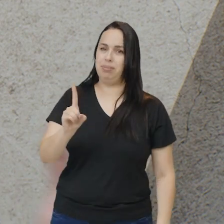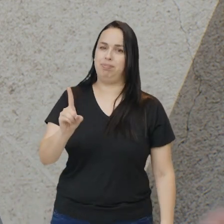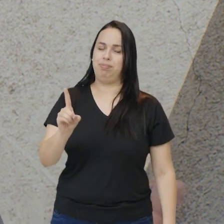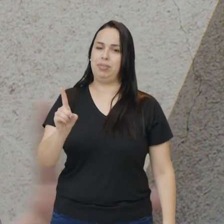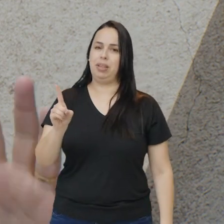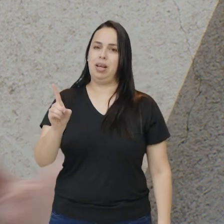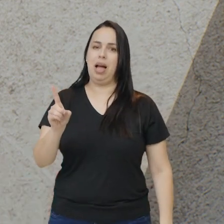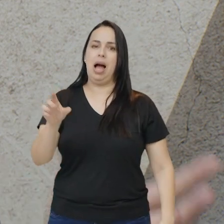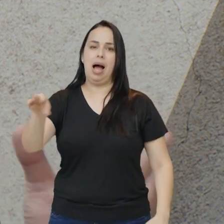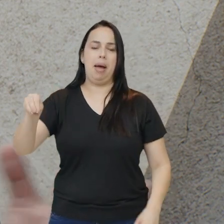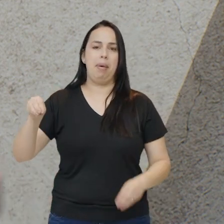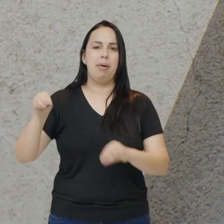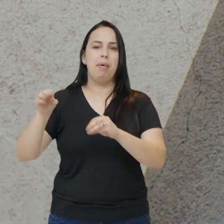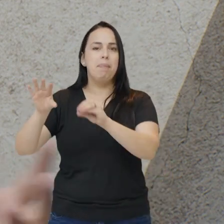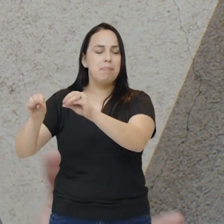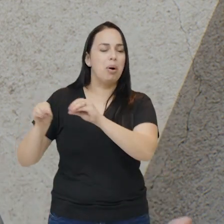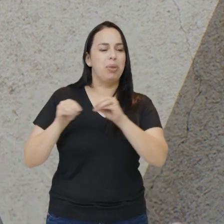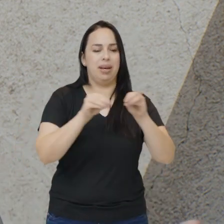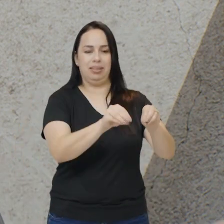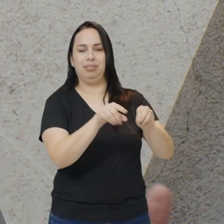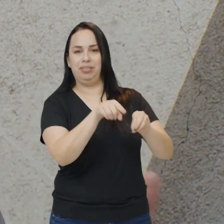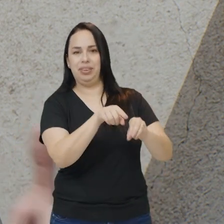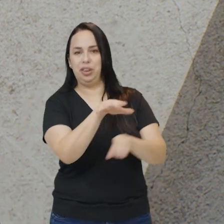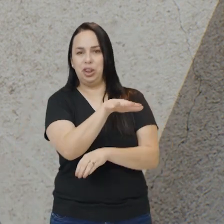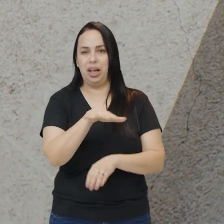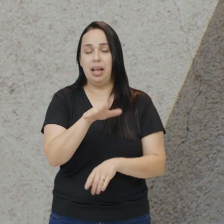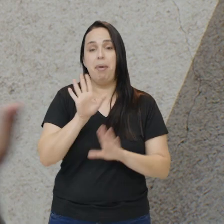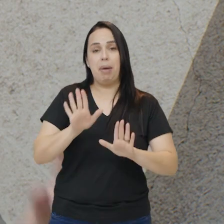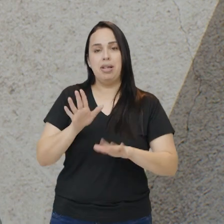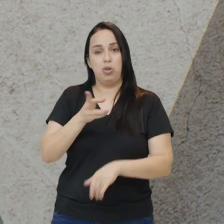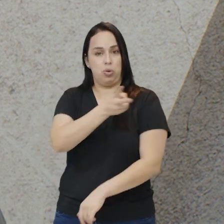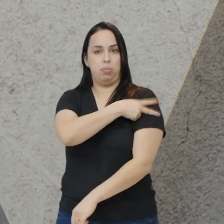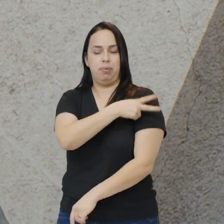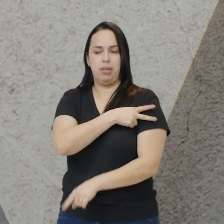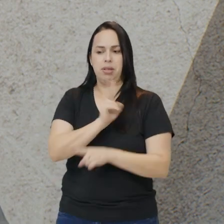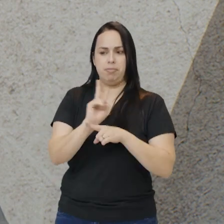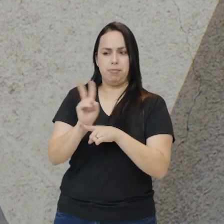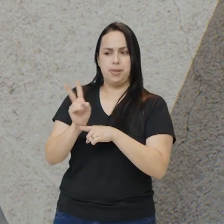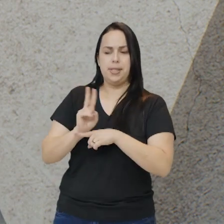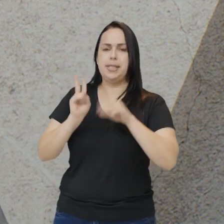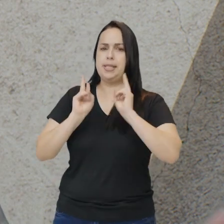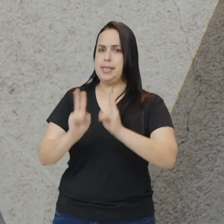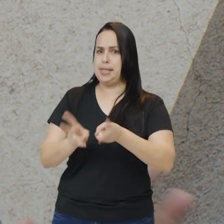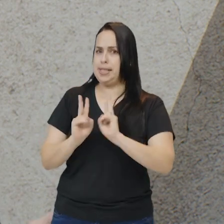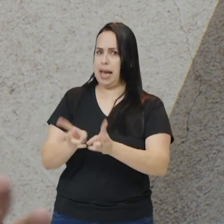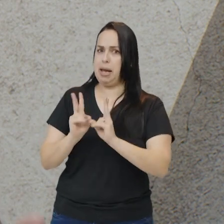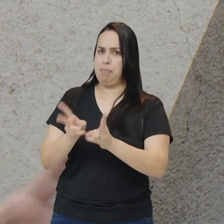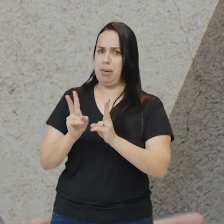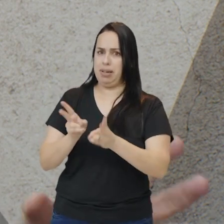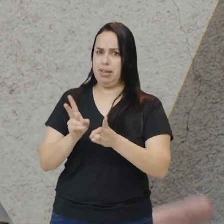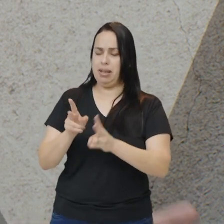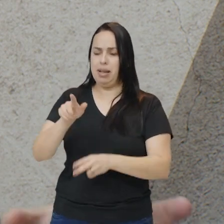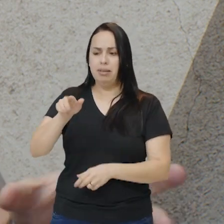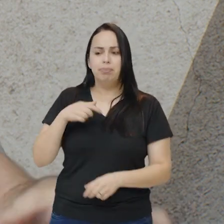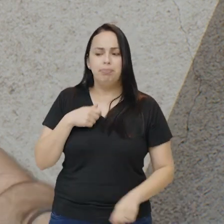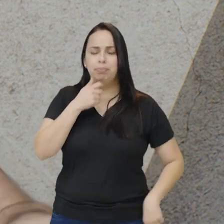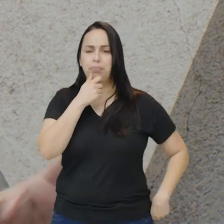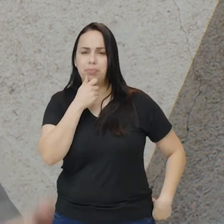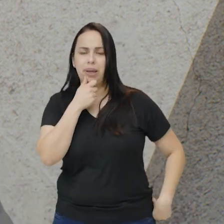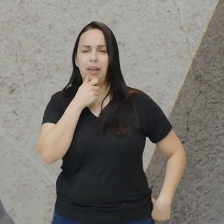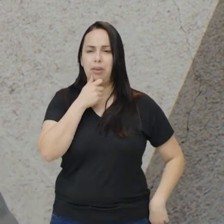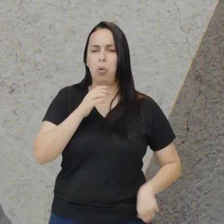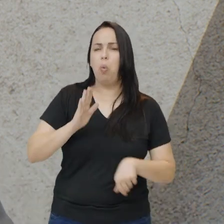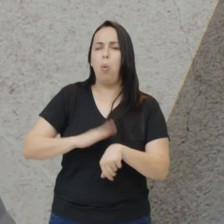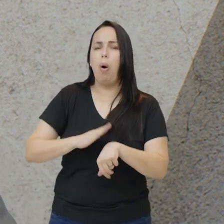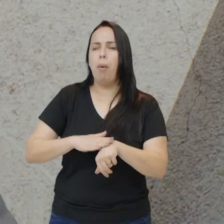legal, vale o olho aí de quem está supervisionando aquele setor para encaixar, né, a melhor pessoa naquele